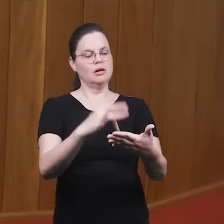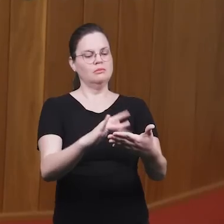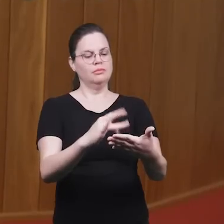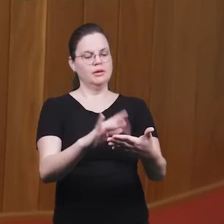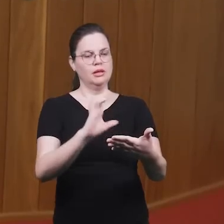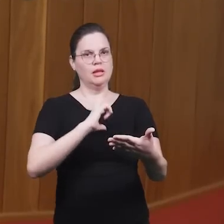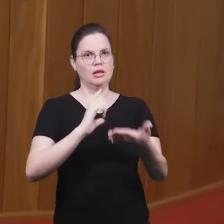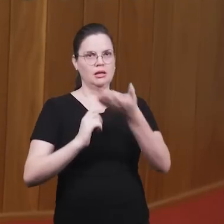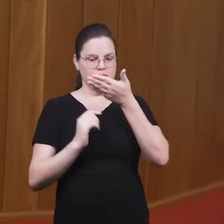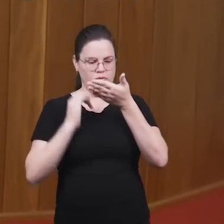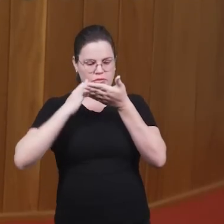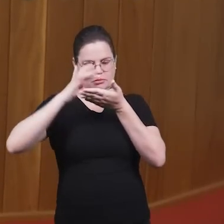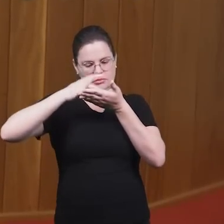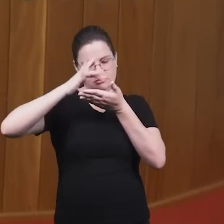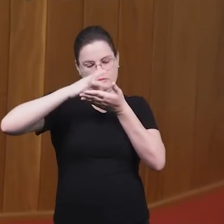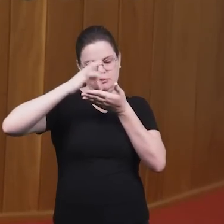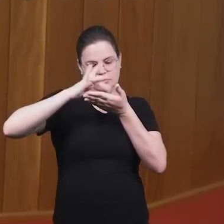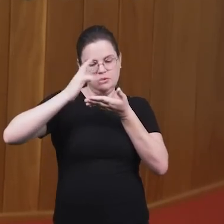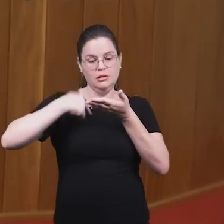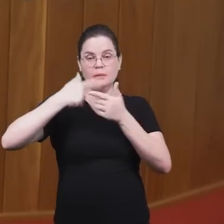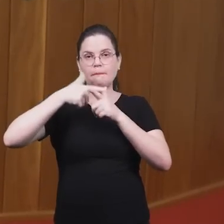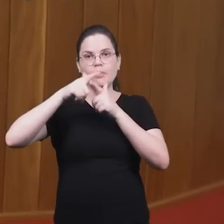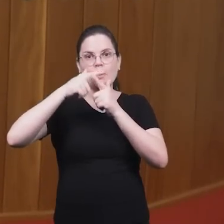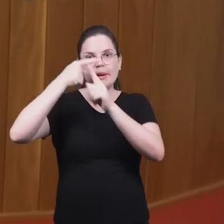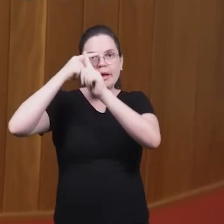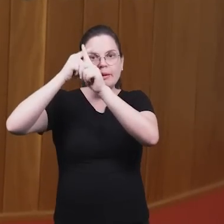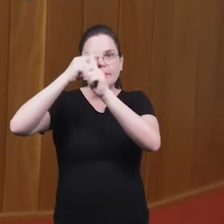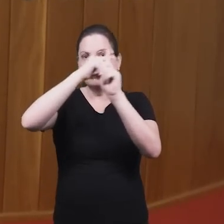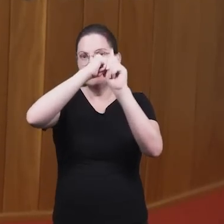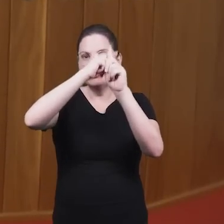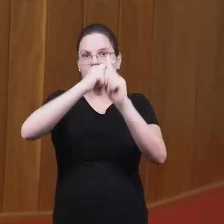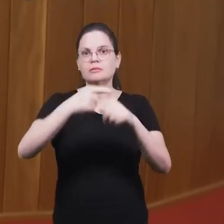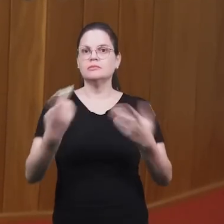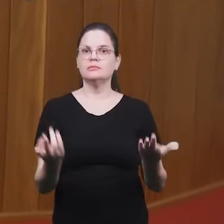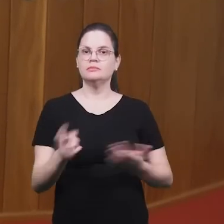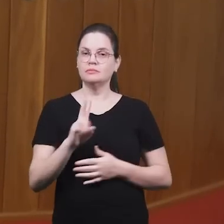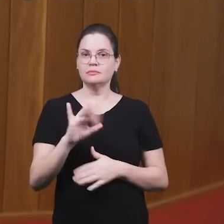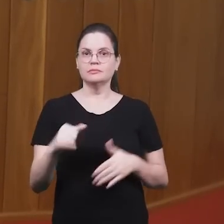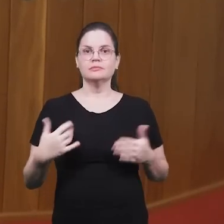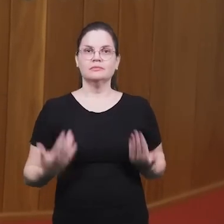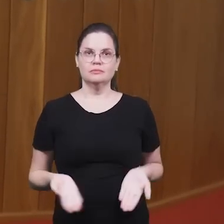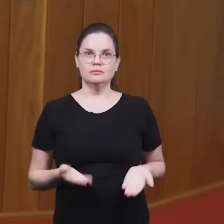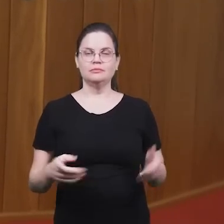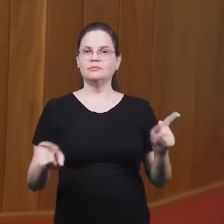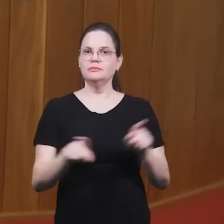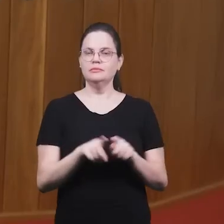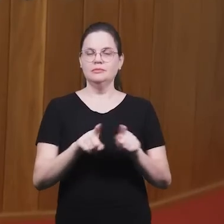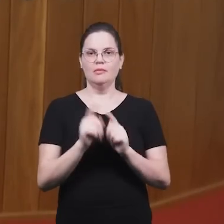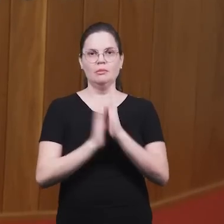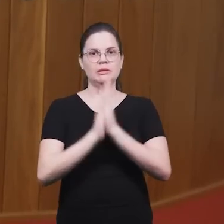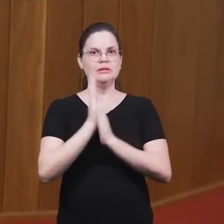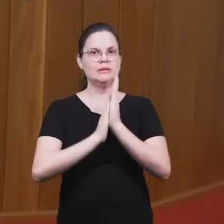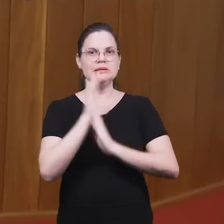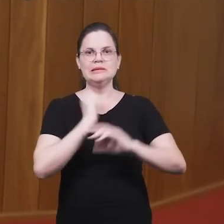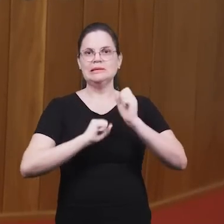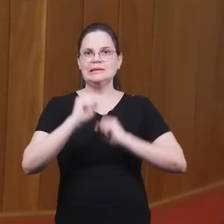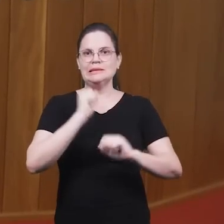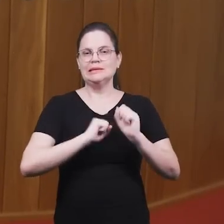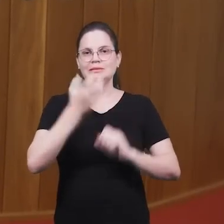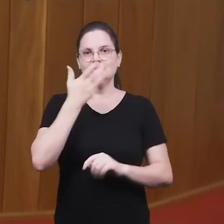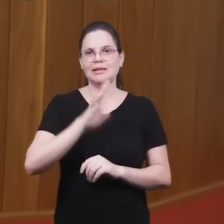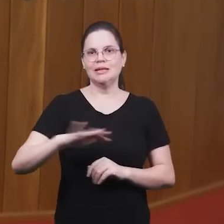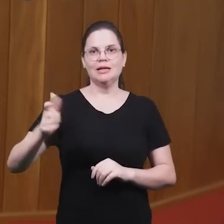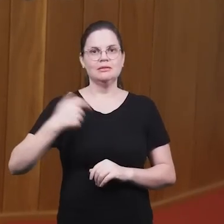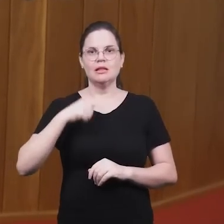aí tem criança que fica assim, vai dar problema de vista. Está causando ansiedade, criança